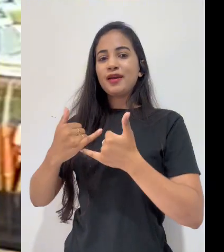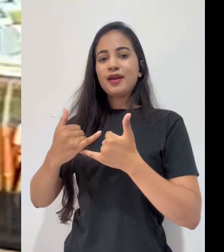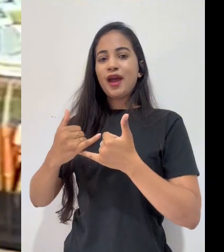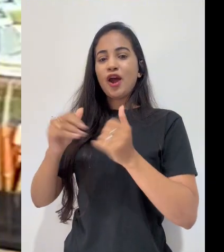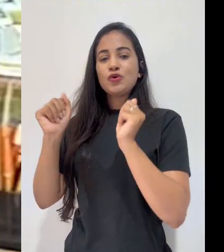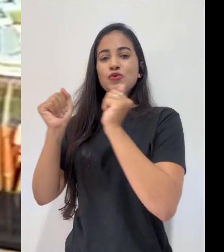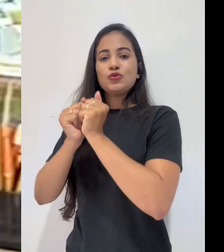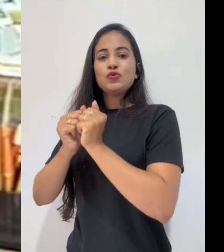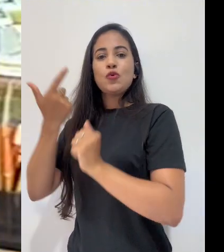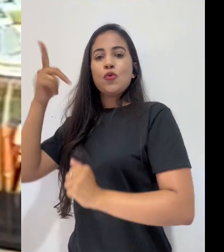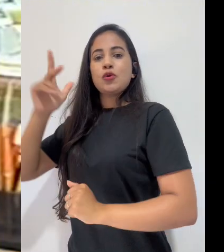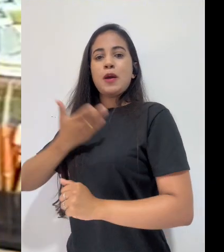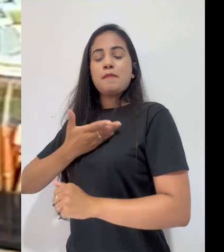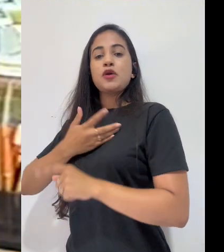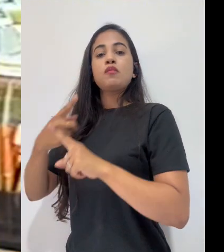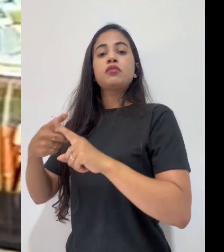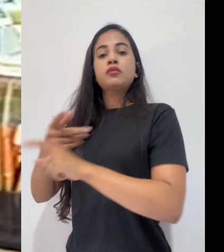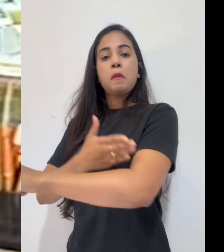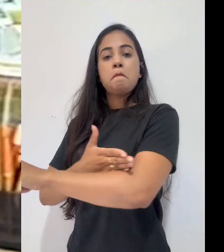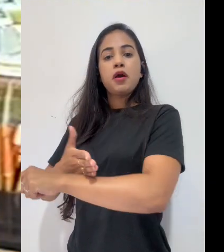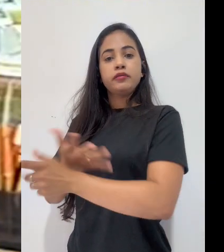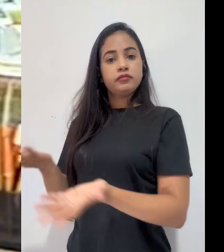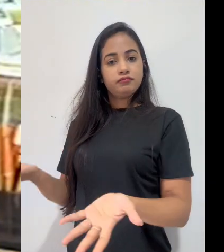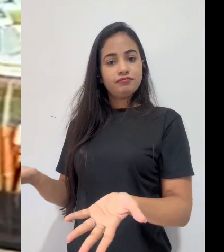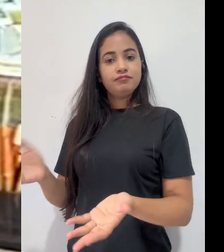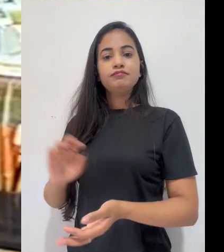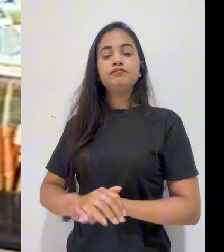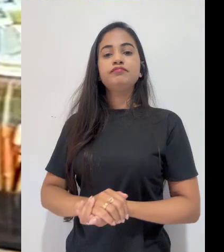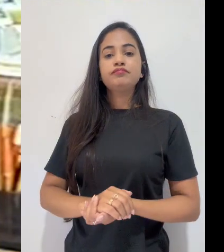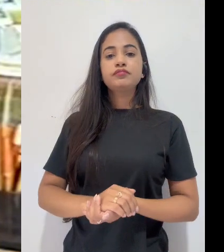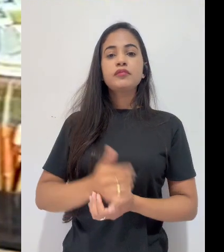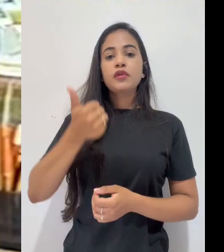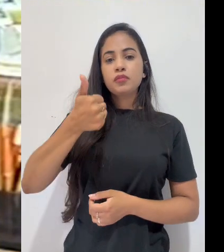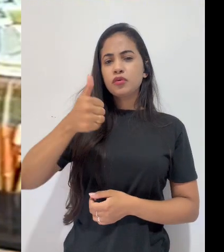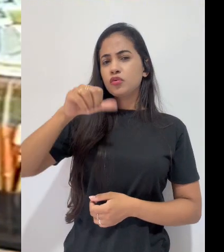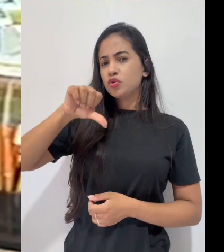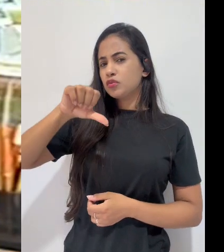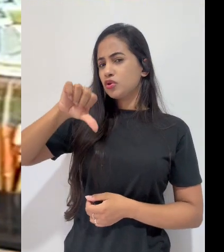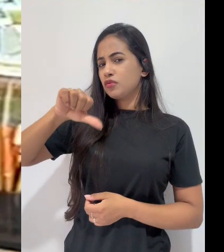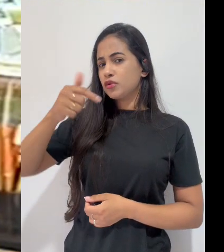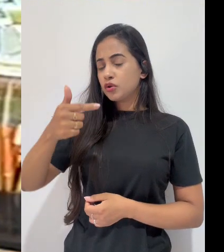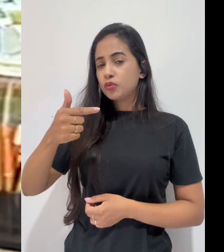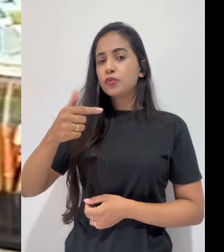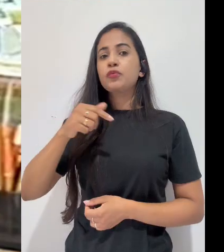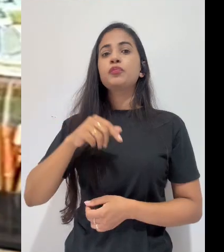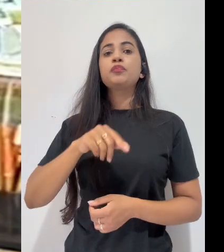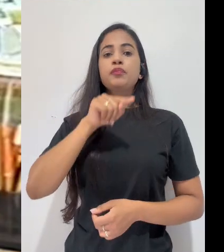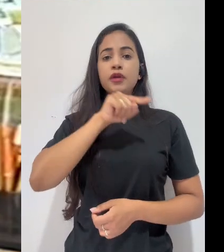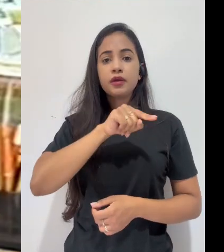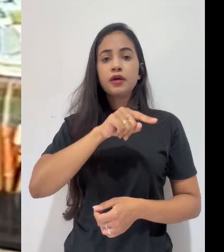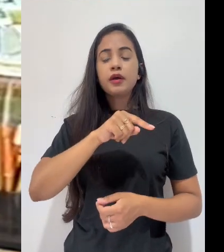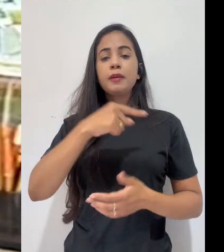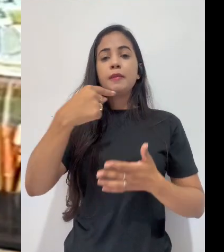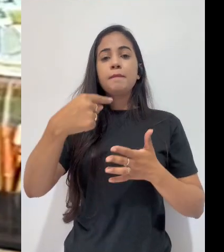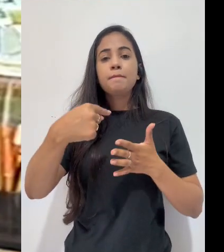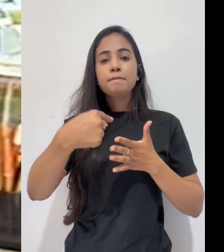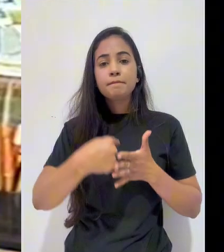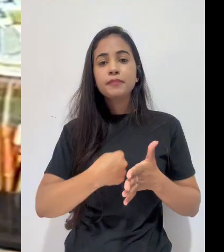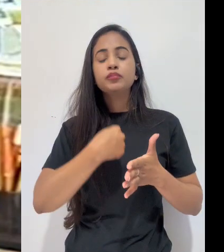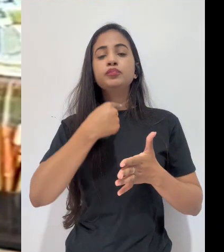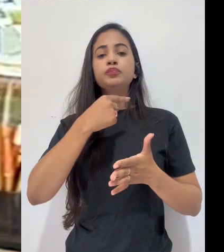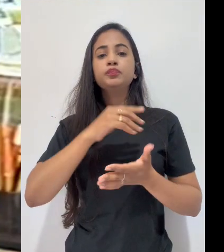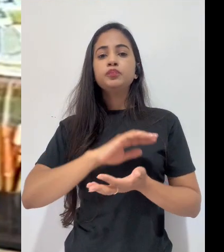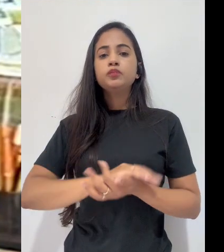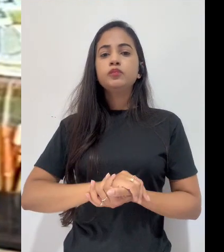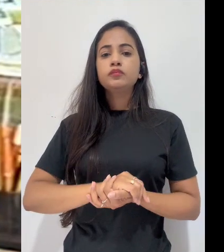Eletrosul. Na época, em 92, quando houve a questão do despedimento, o Vicente me procurou e falando que haveria